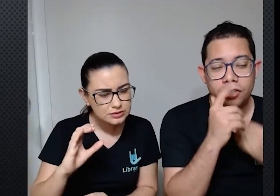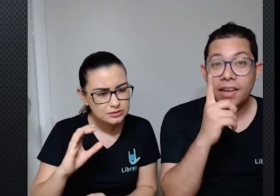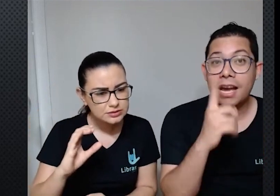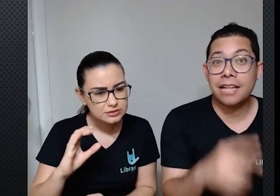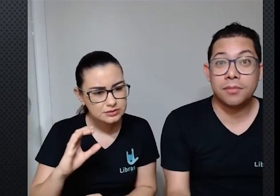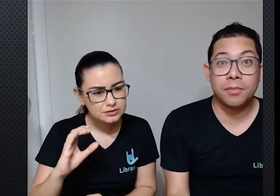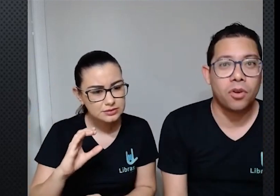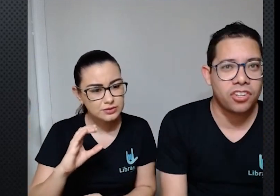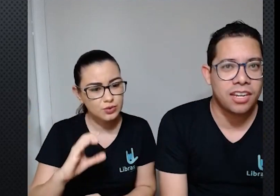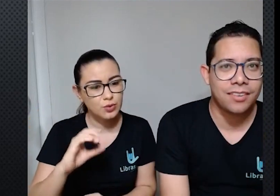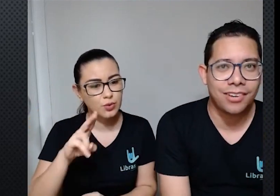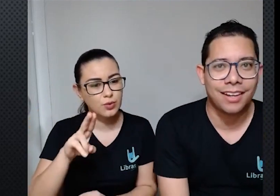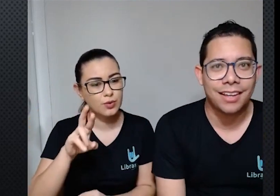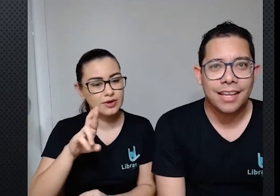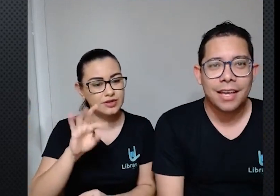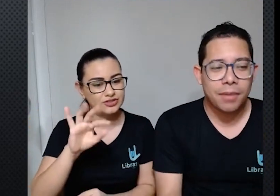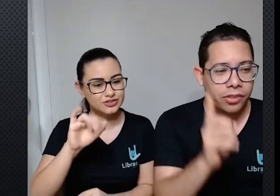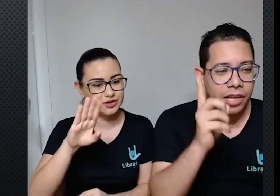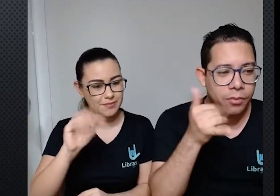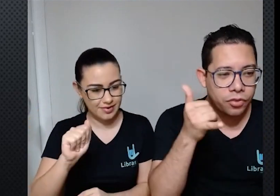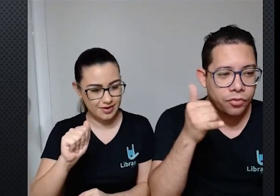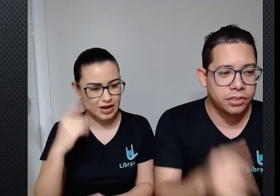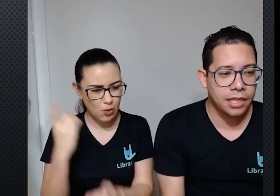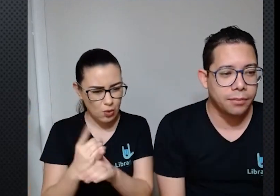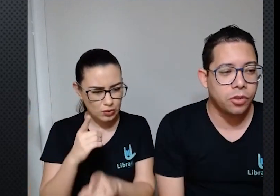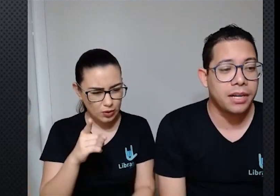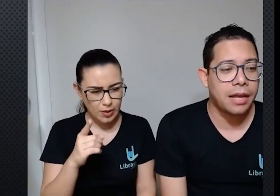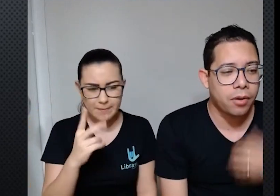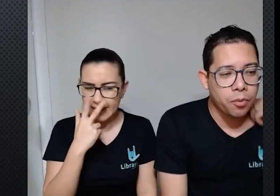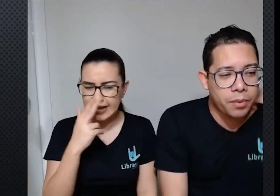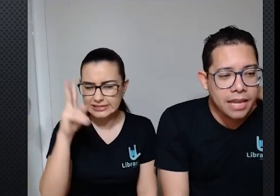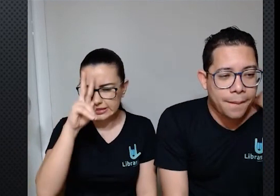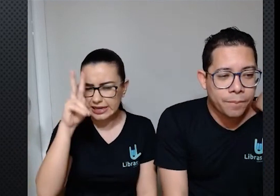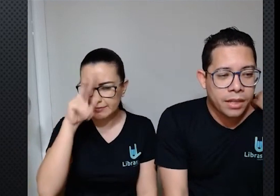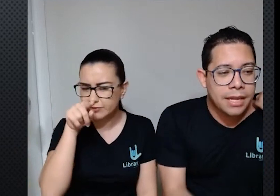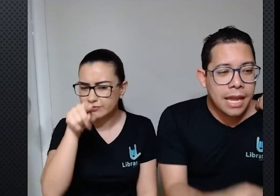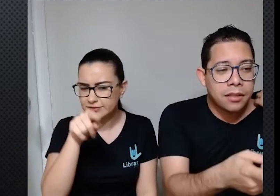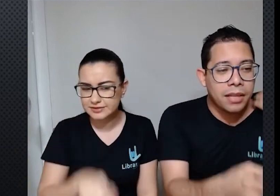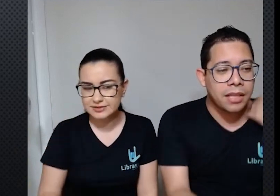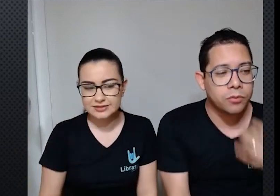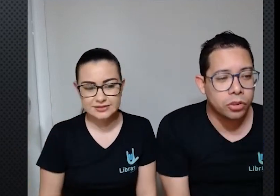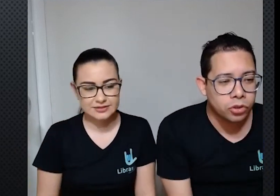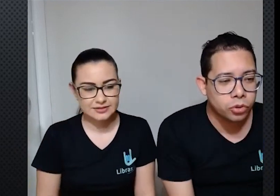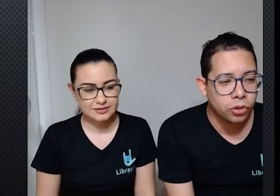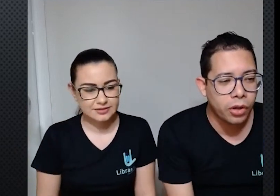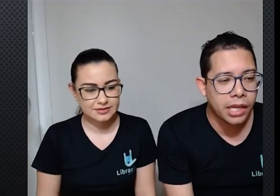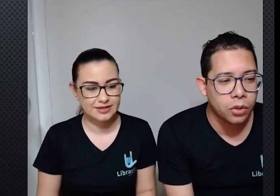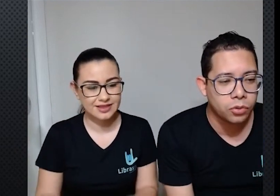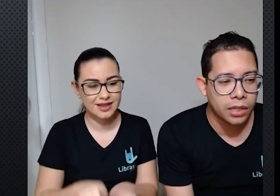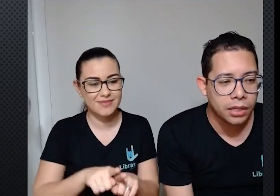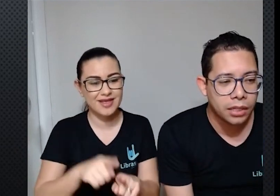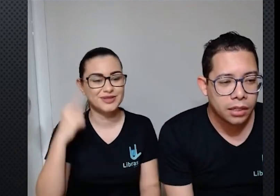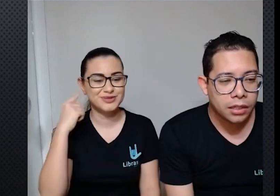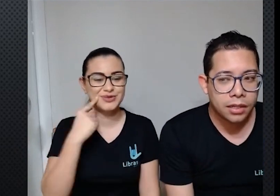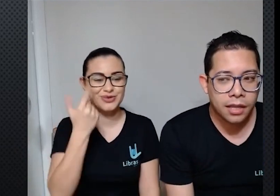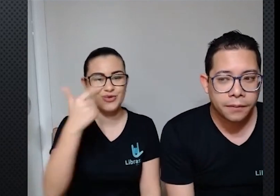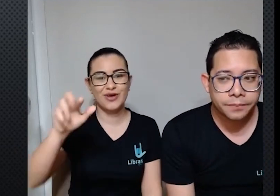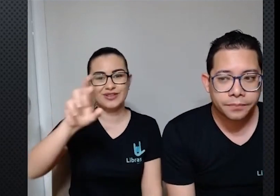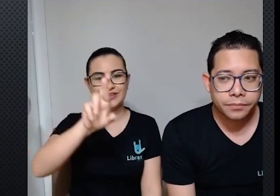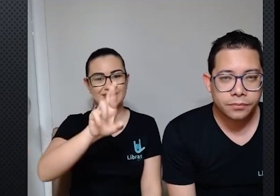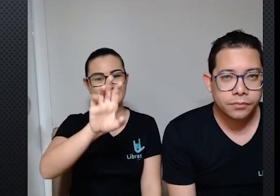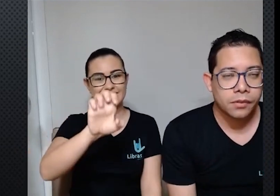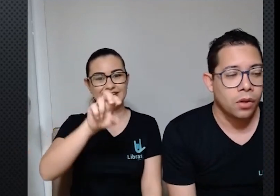que é. Se eu tiver errado, você me corrige aí, viu, Alan? Mas eu lembro de você. Muito obrigado por acompanhar. E aí também temos outro surdo, olha o Renilton aí,